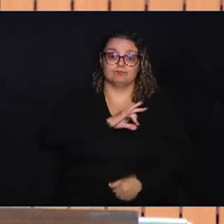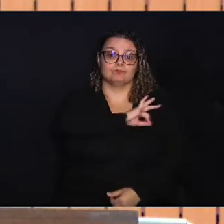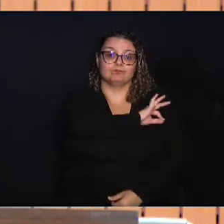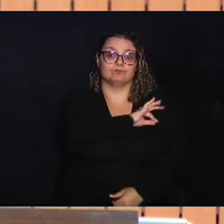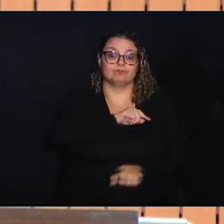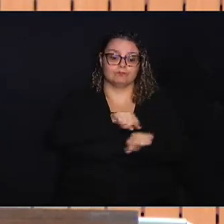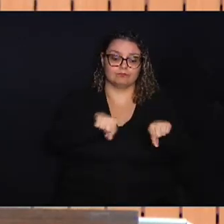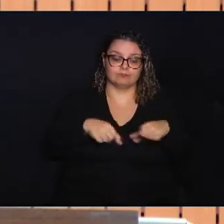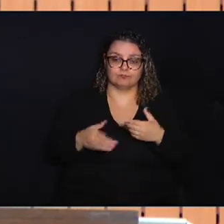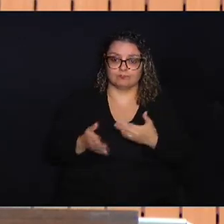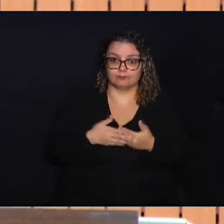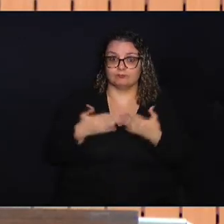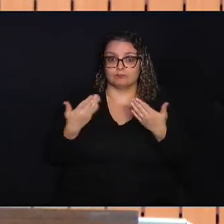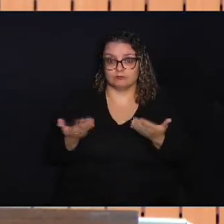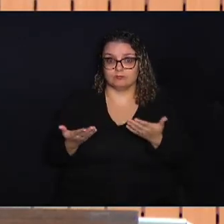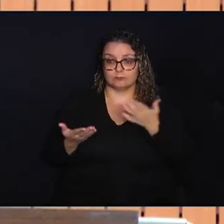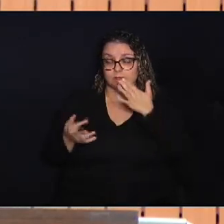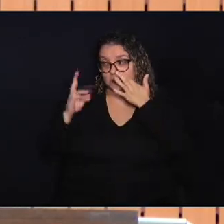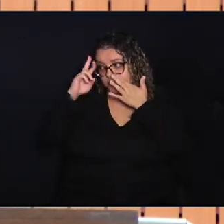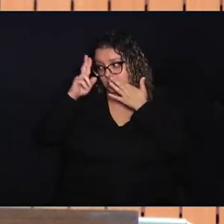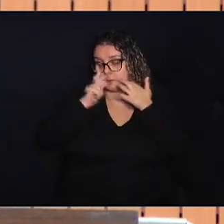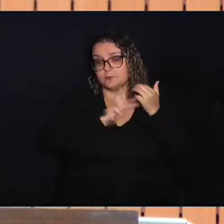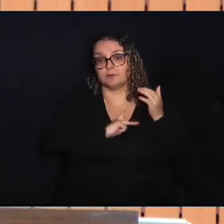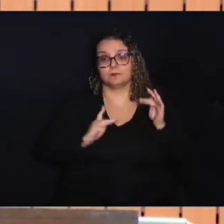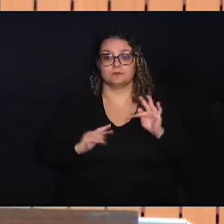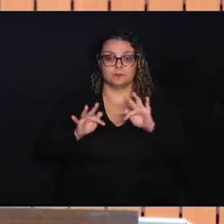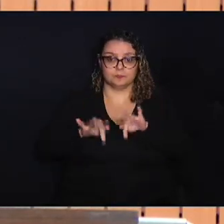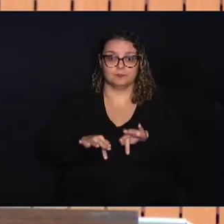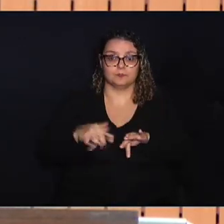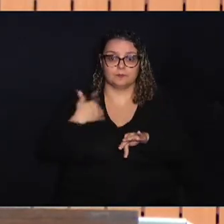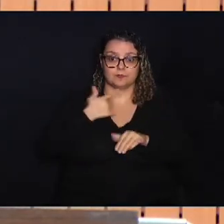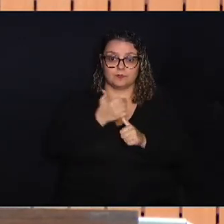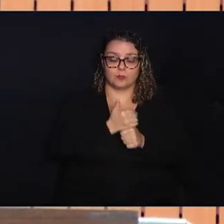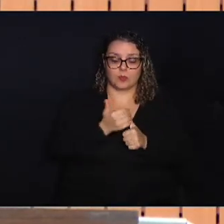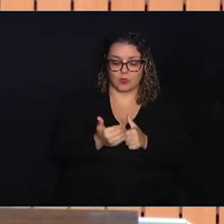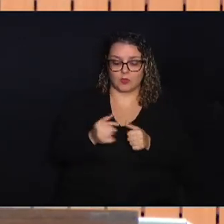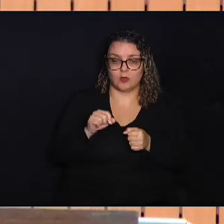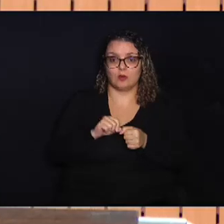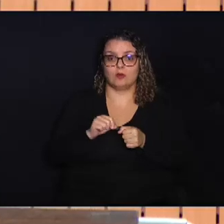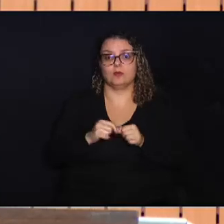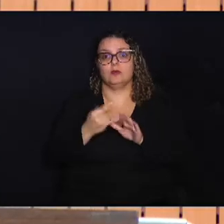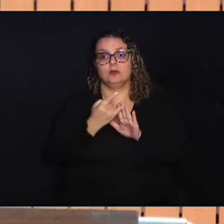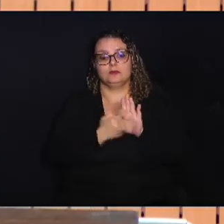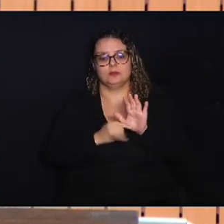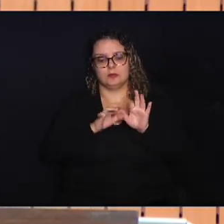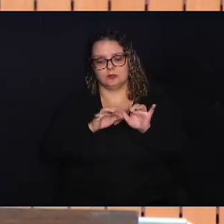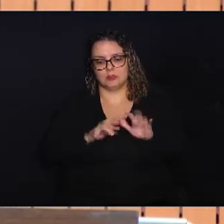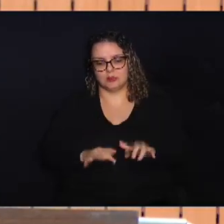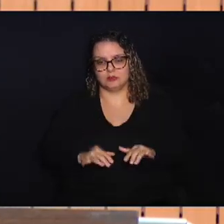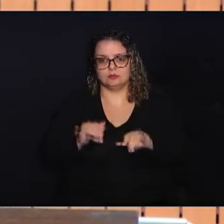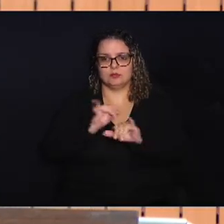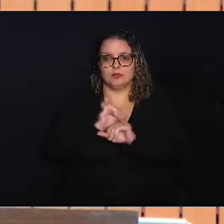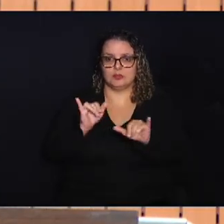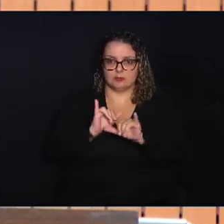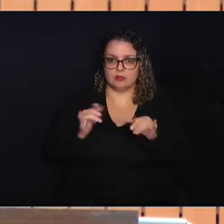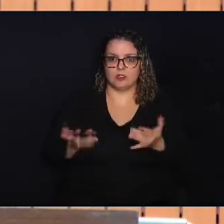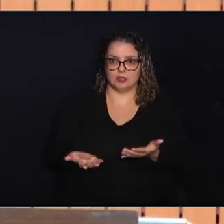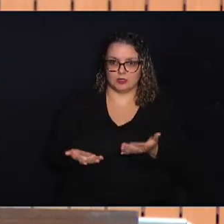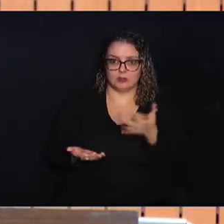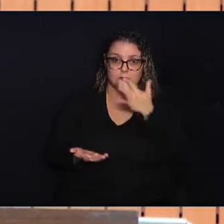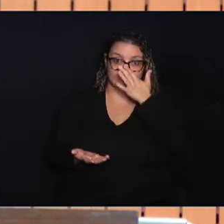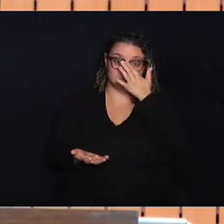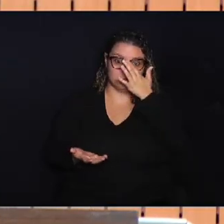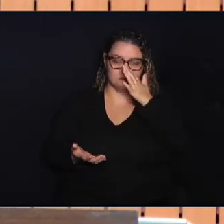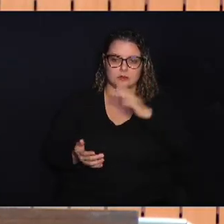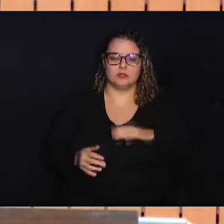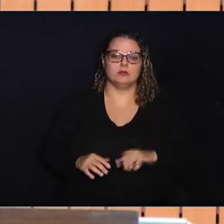fechar salas. E aí, senhor presidente, para finalizar, nosso mandato fez um formulário, estamos divulgando esse